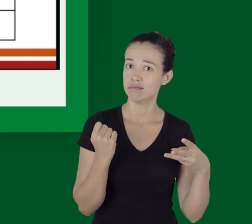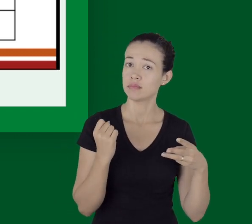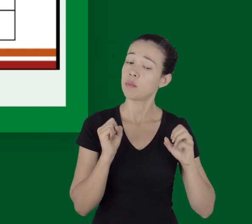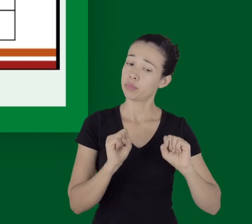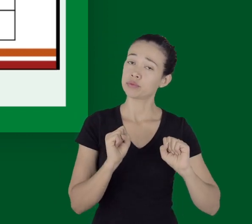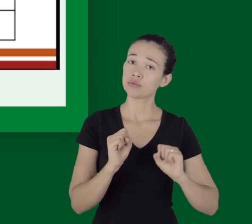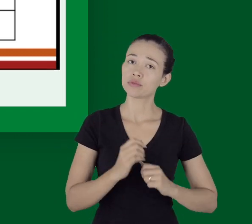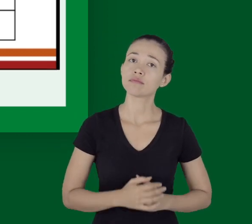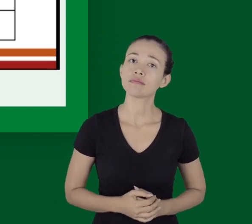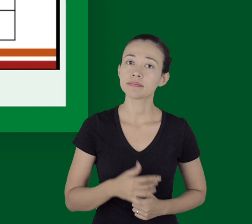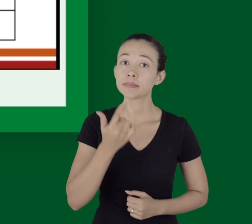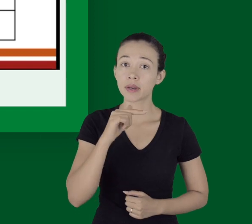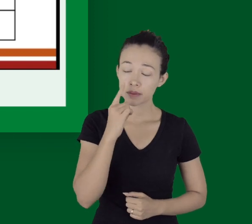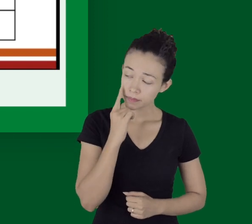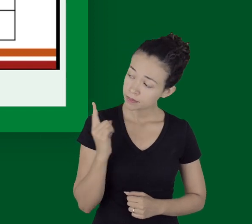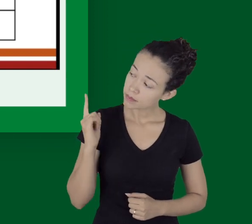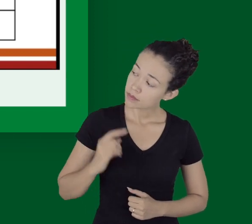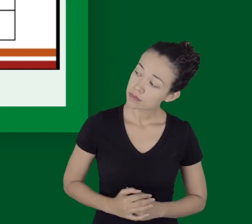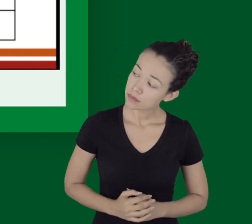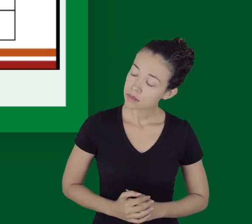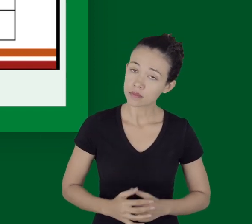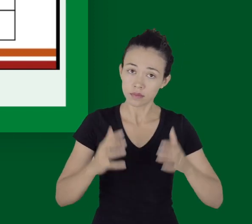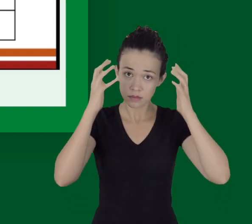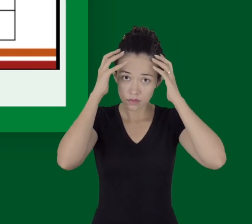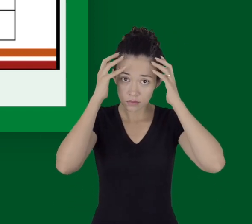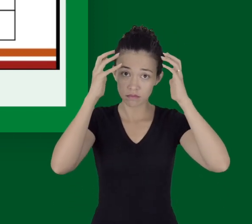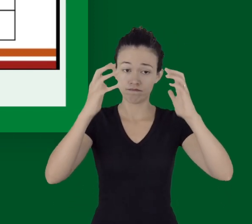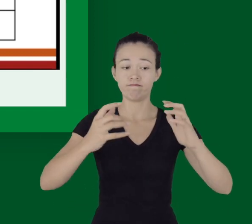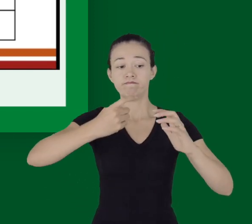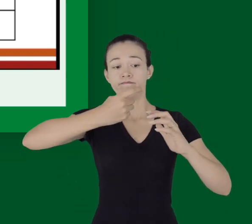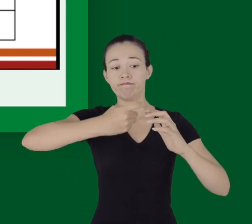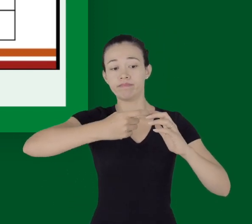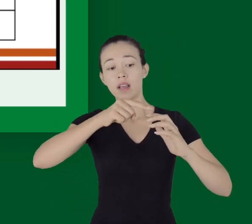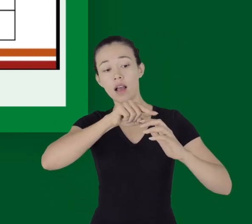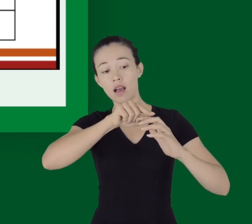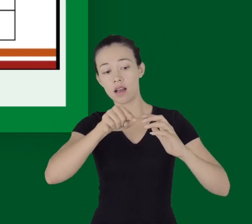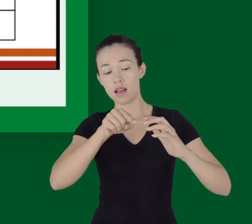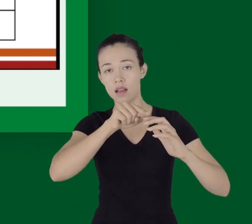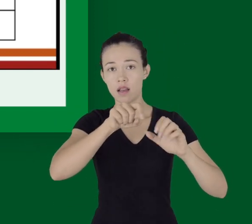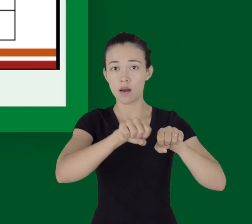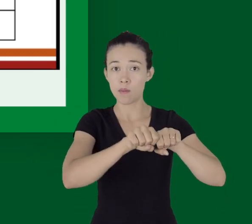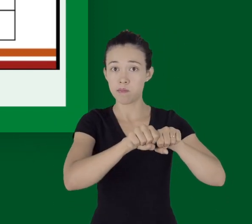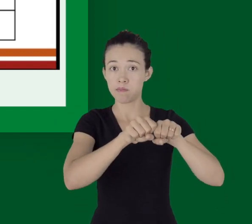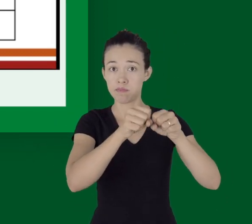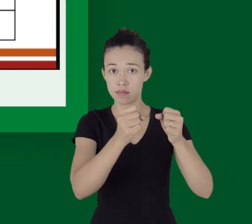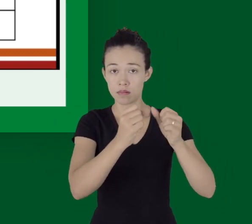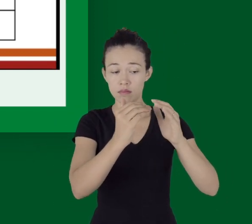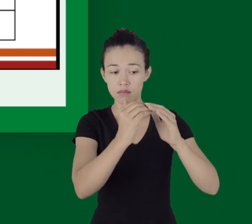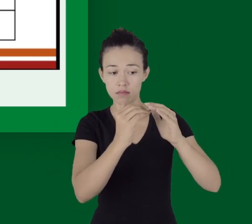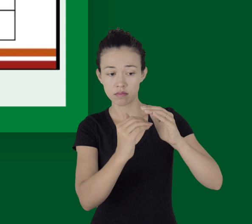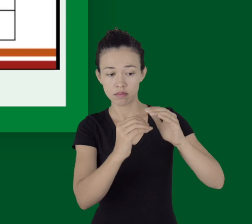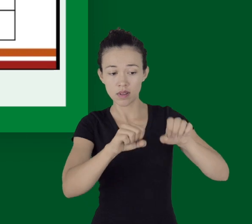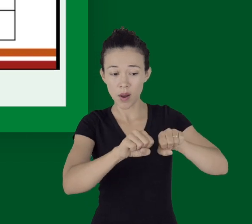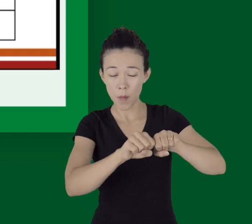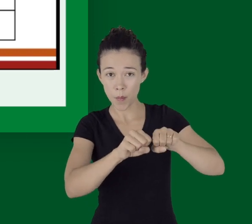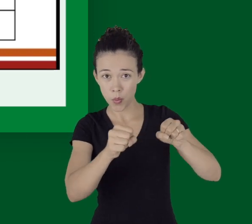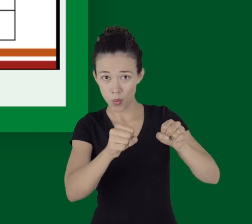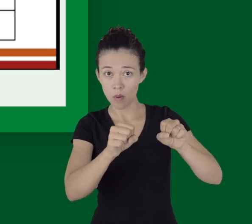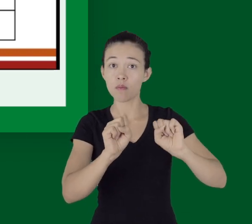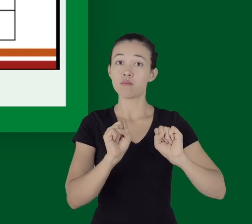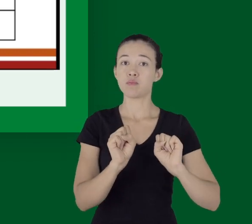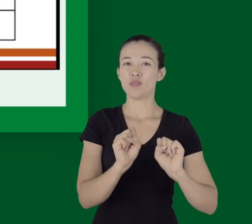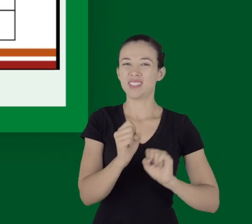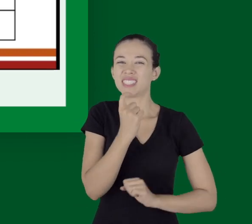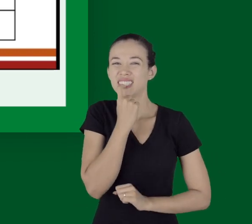ser classificadas em leve, moderada e grave. E em termos de morfologia, a gente pode ter lesões envolvendo a fratura da